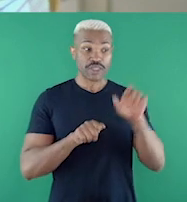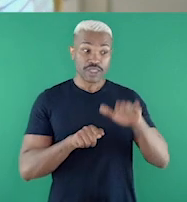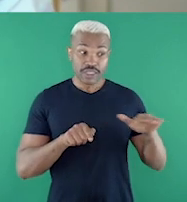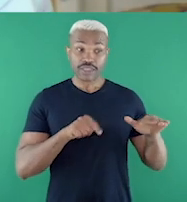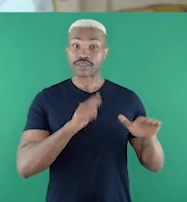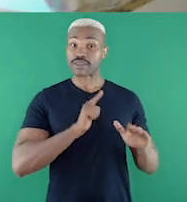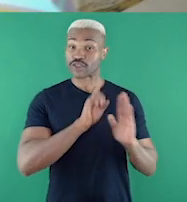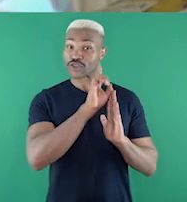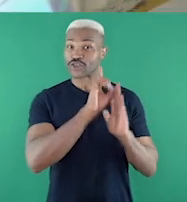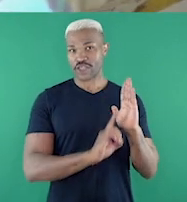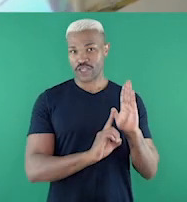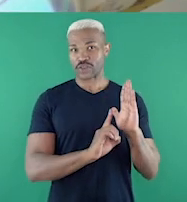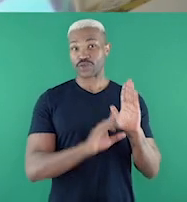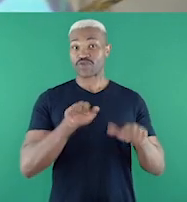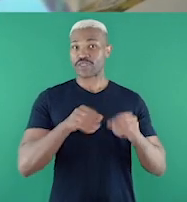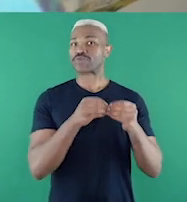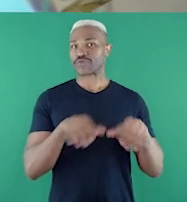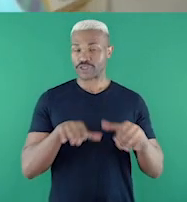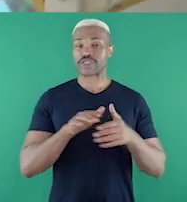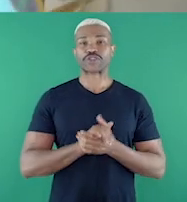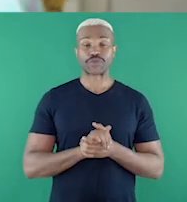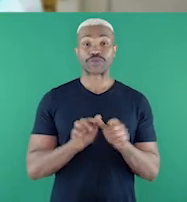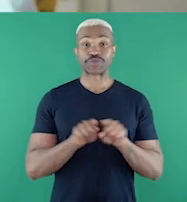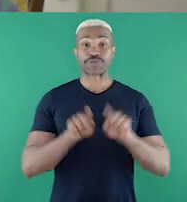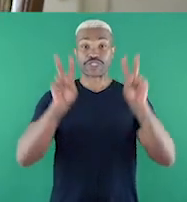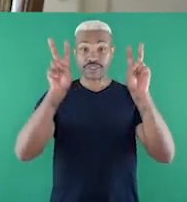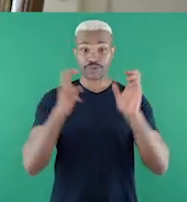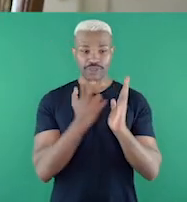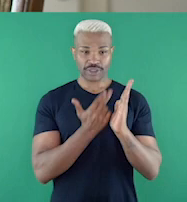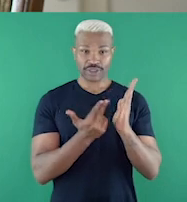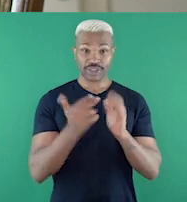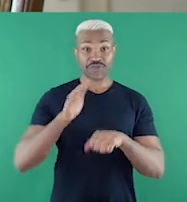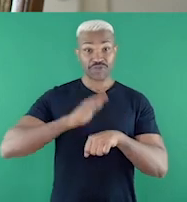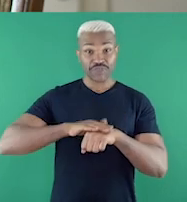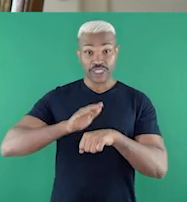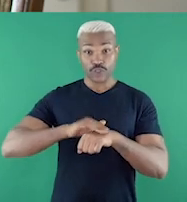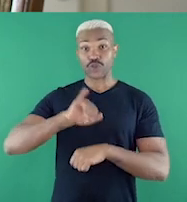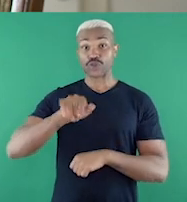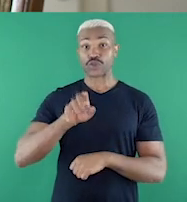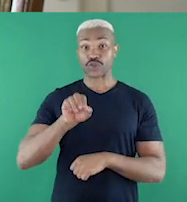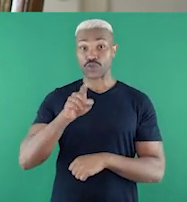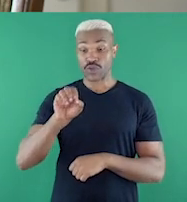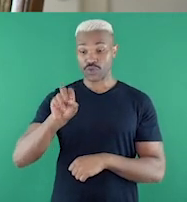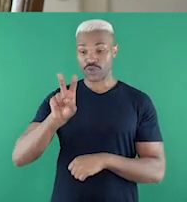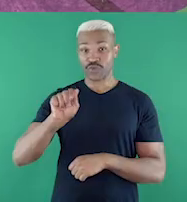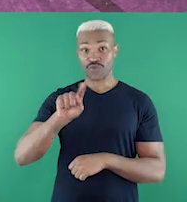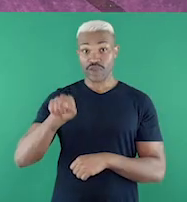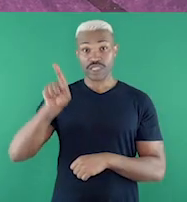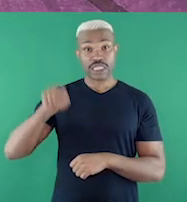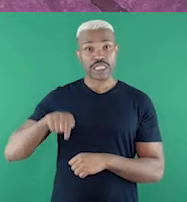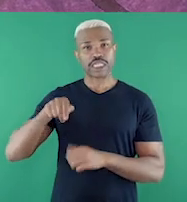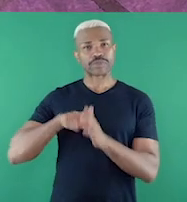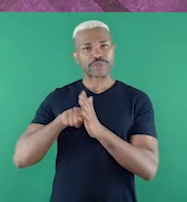seus direitos ali feridos. Em relação à questão da ilustração, que foi feito justamente pelo João Vaz, que é um ilustrador